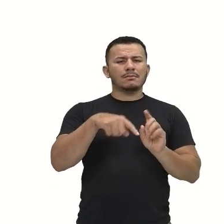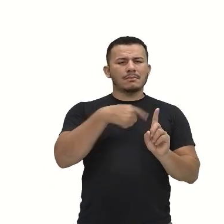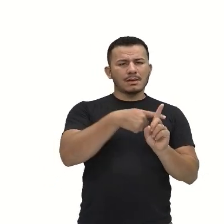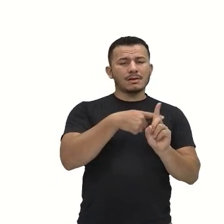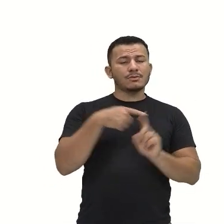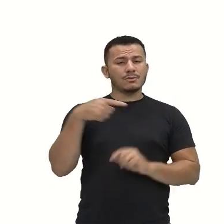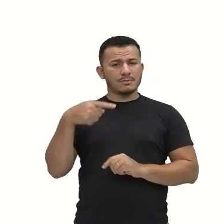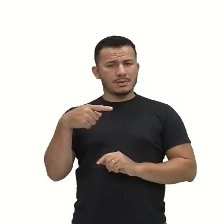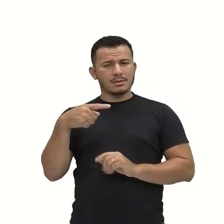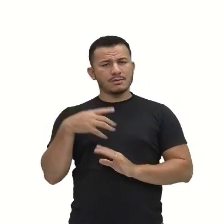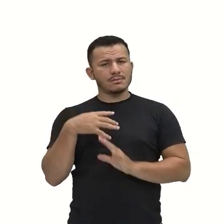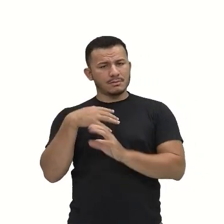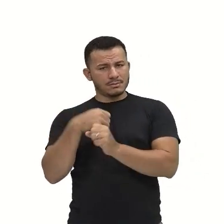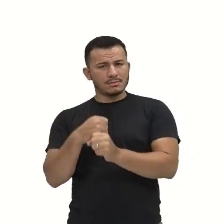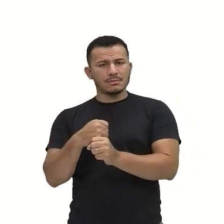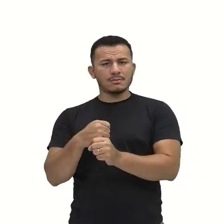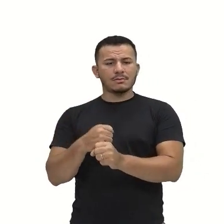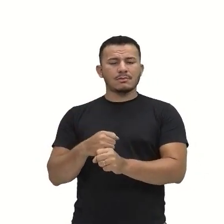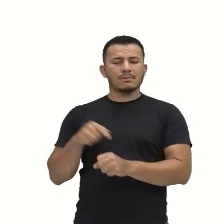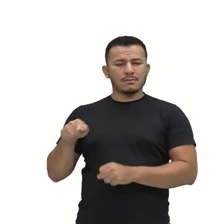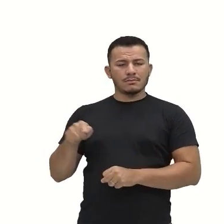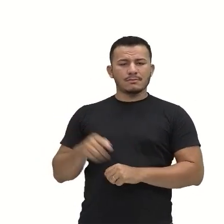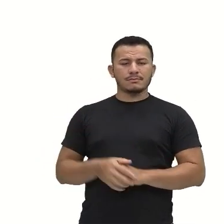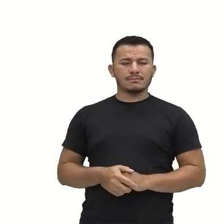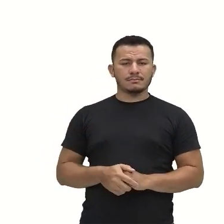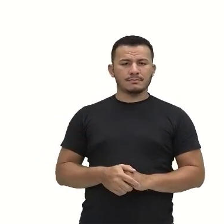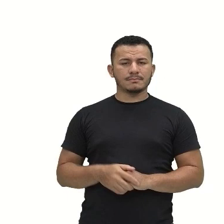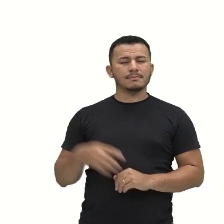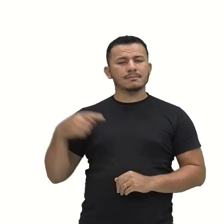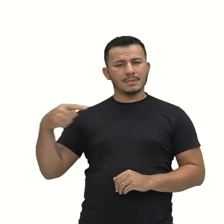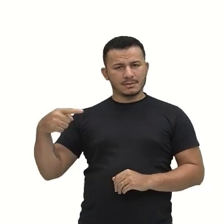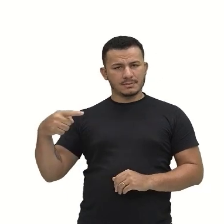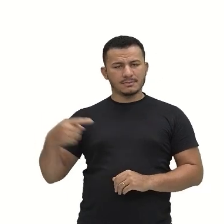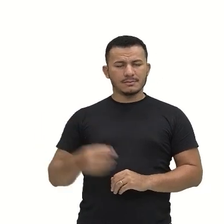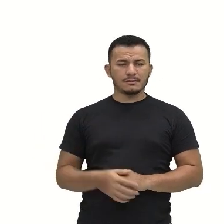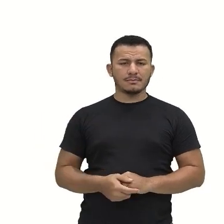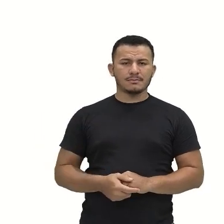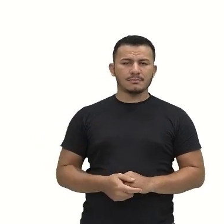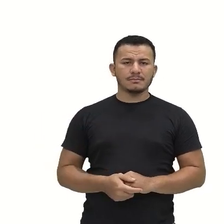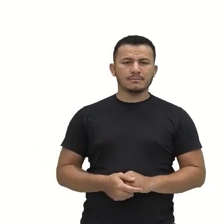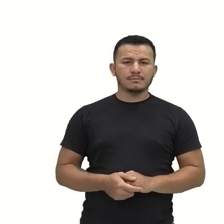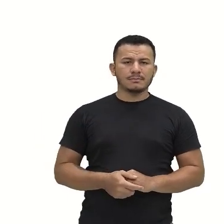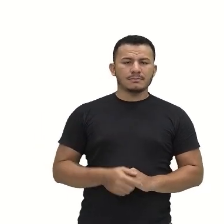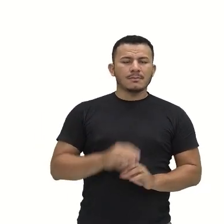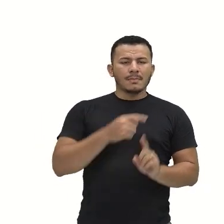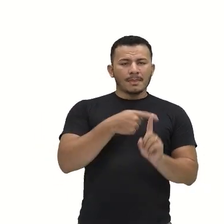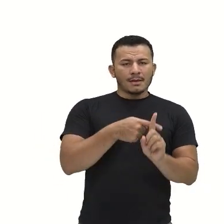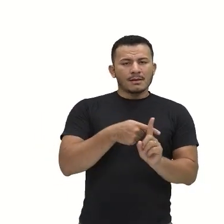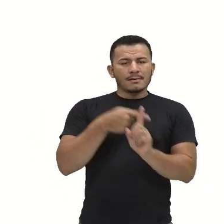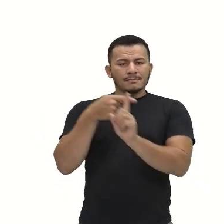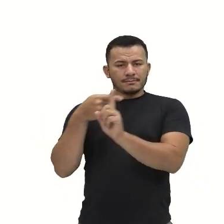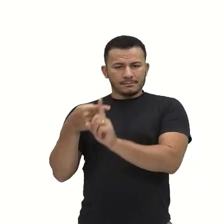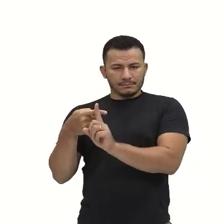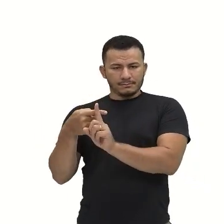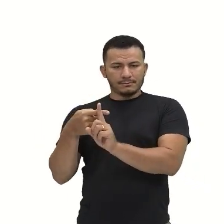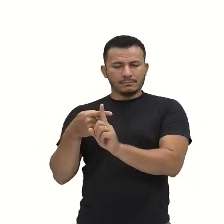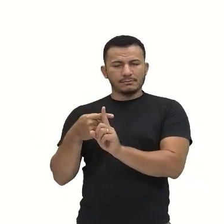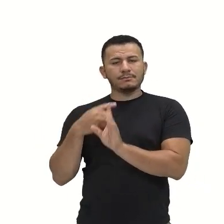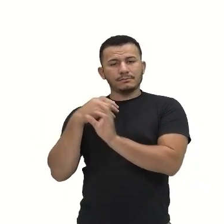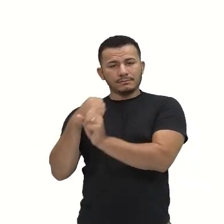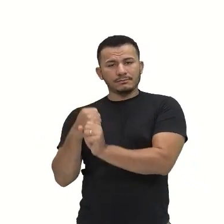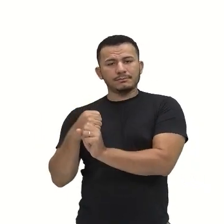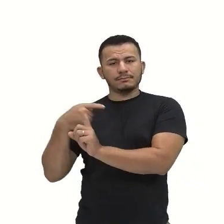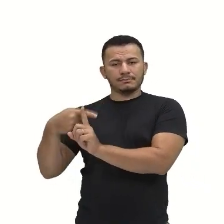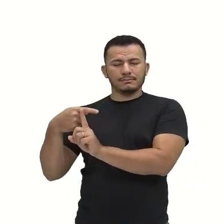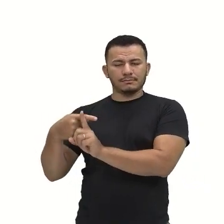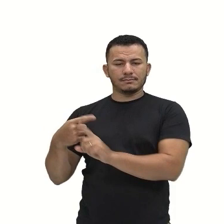menos, né? Mais com menos vai me dar menos. Mais com mais, olha, bem aqui, vai me dar